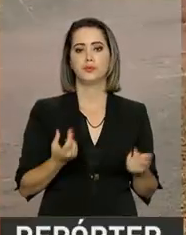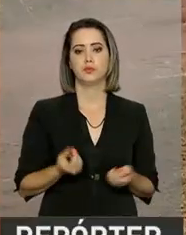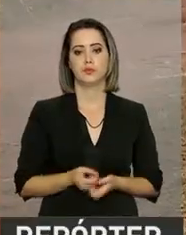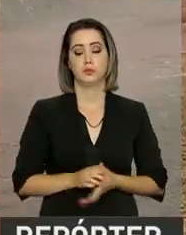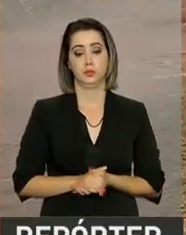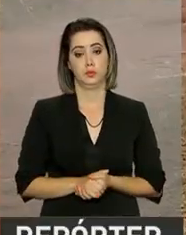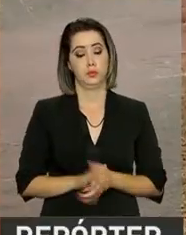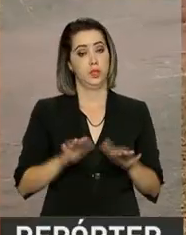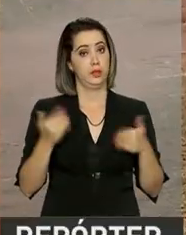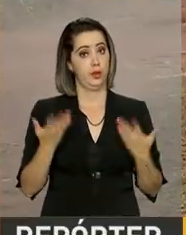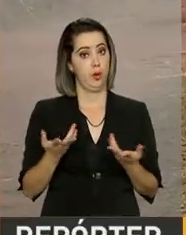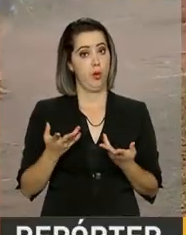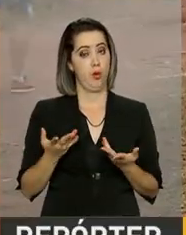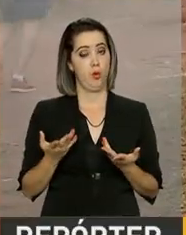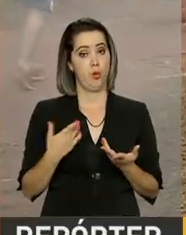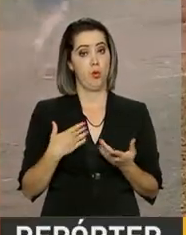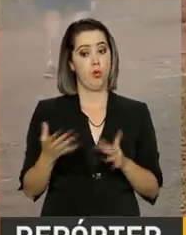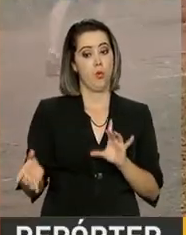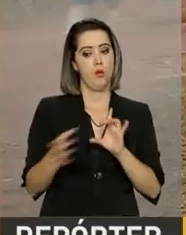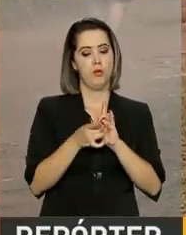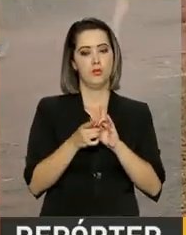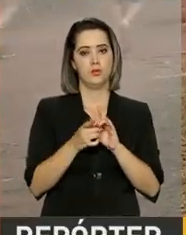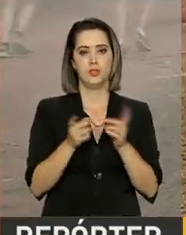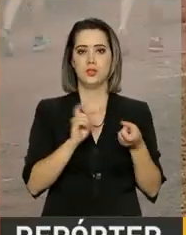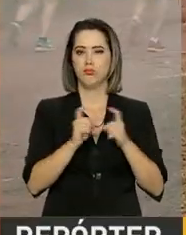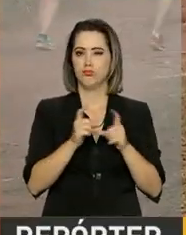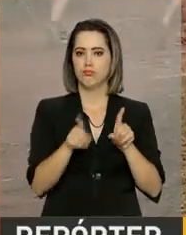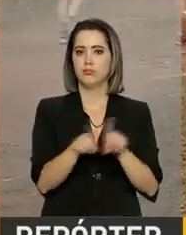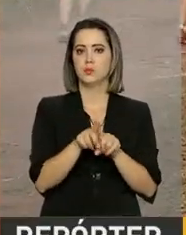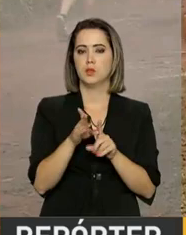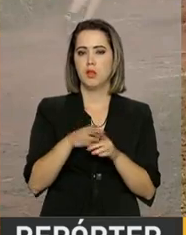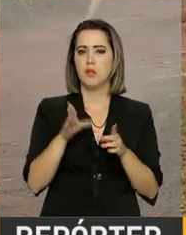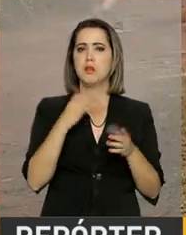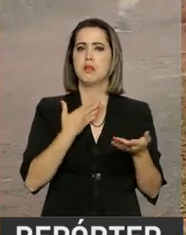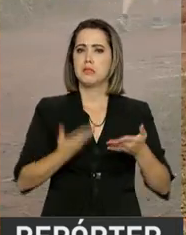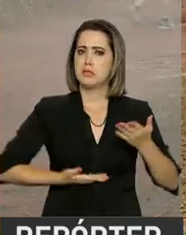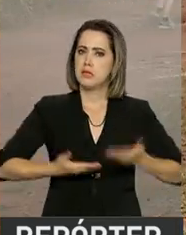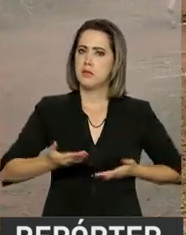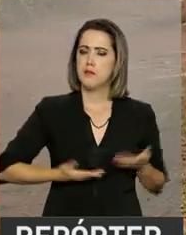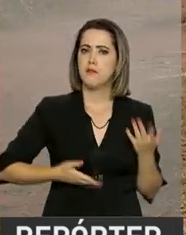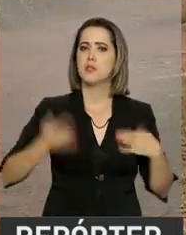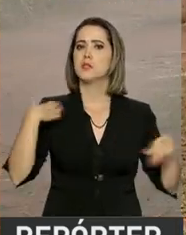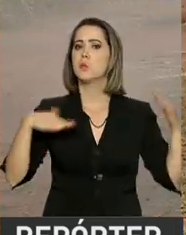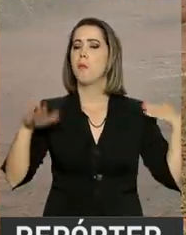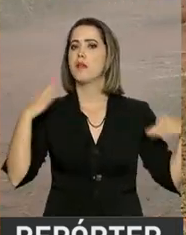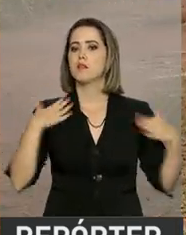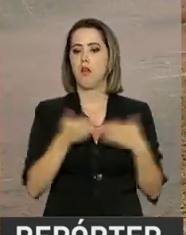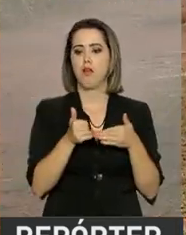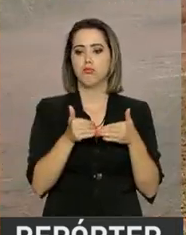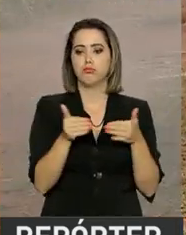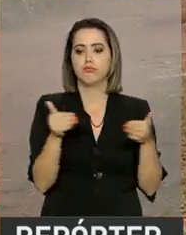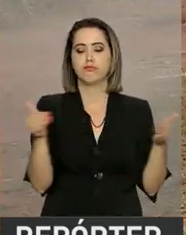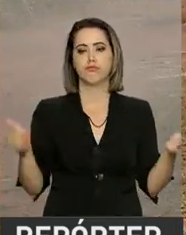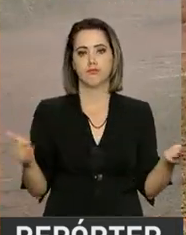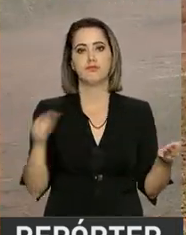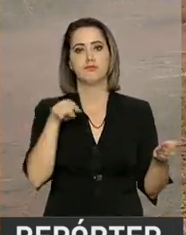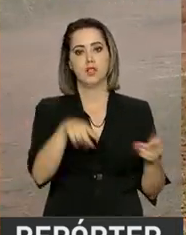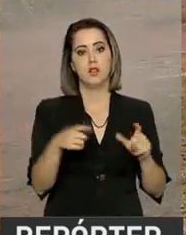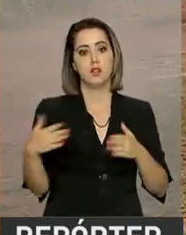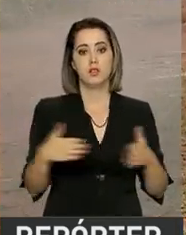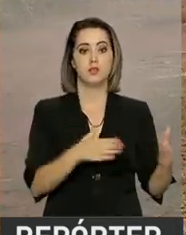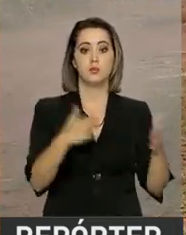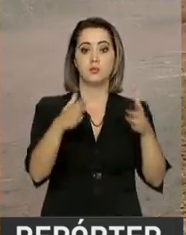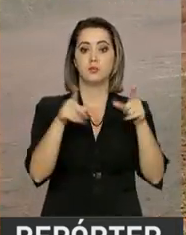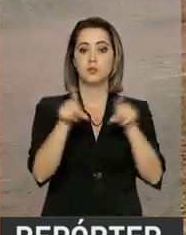concessão, as opções de serviço e diversão no Parque Nacional de Brasília serão ampliadas. Aqui na trilha